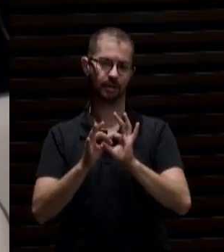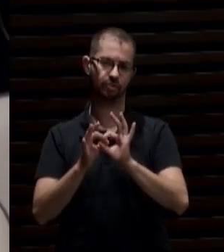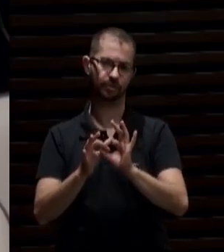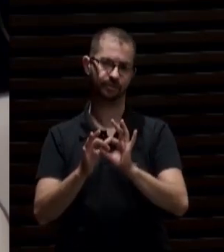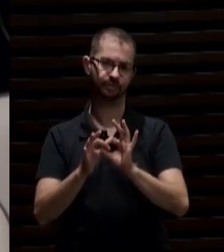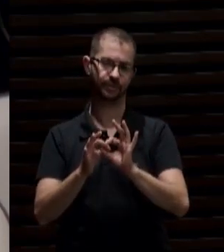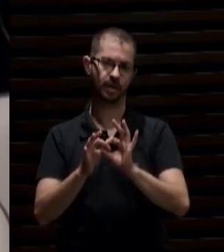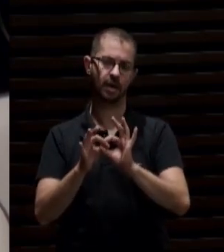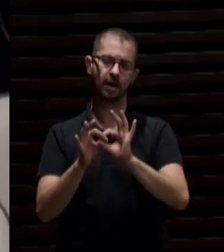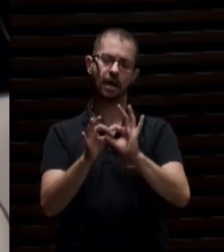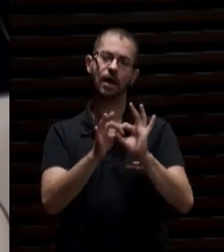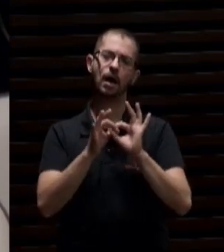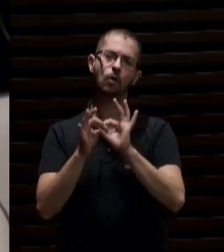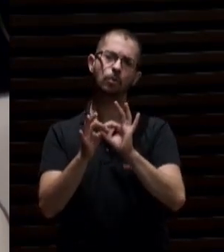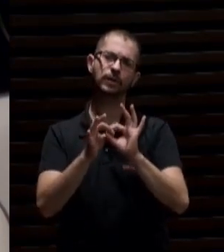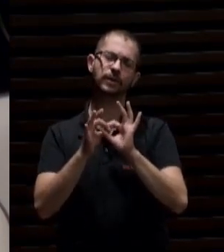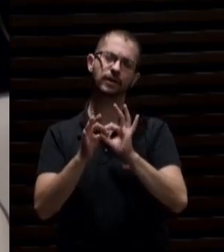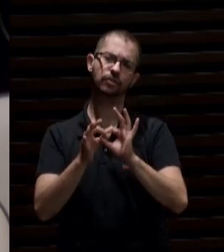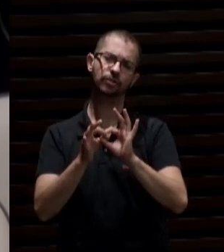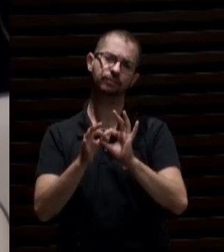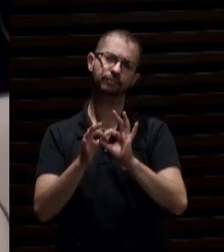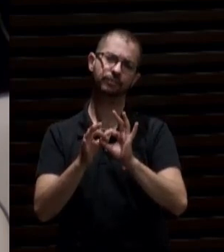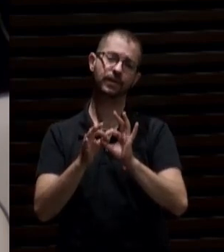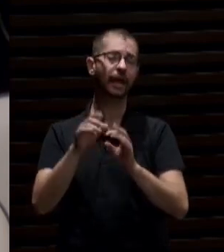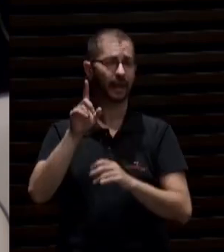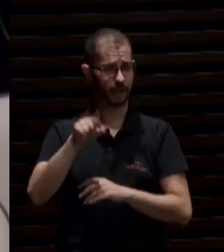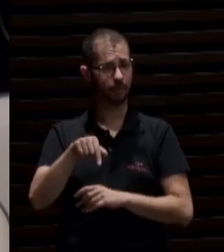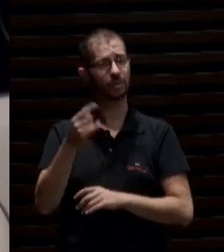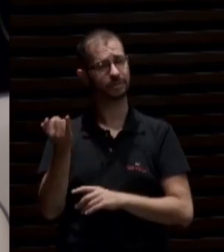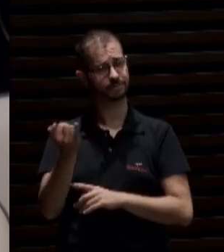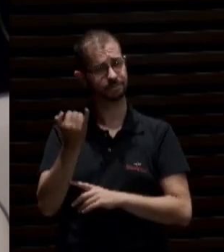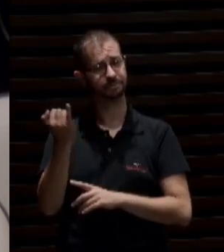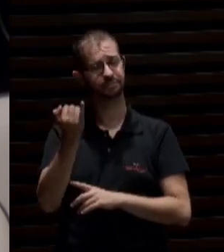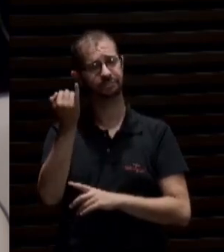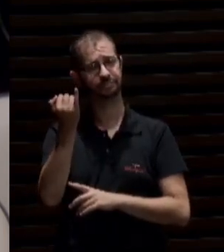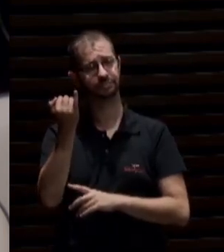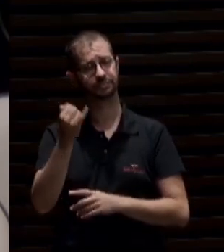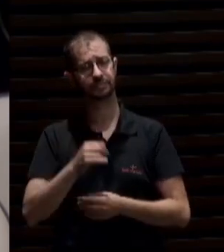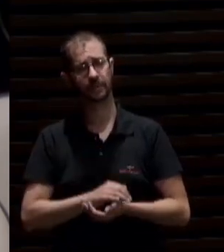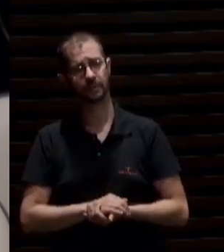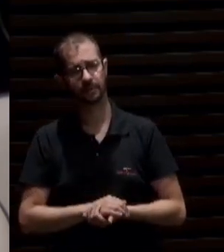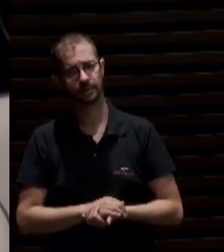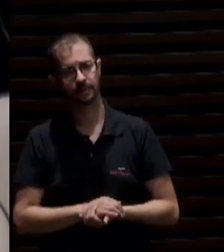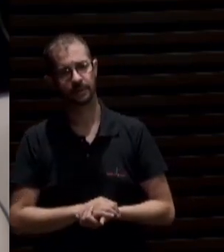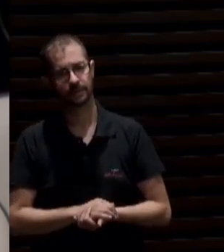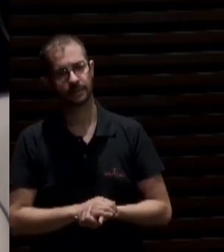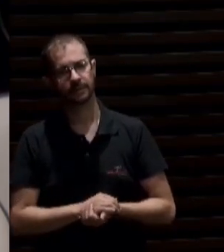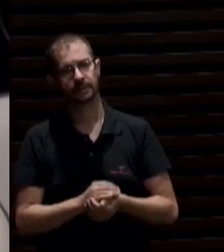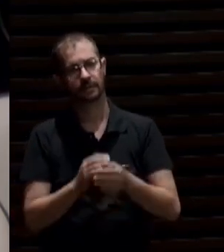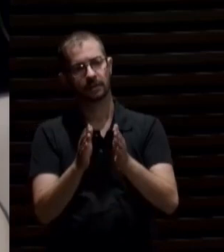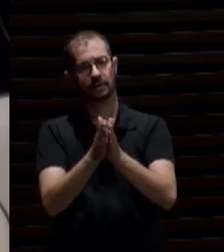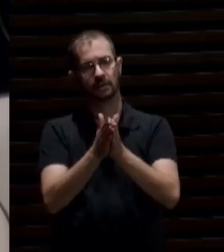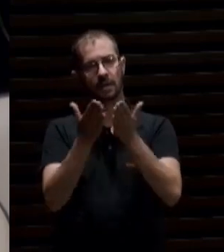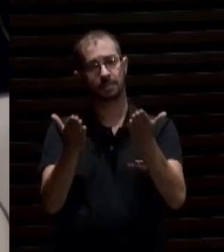A comunidade, meus irmãos, isso é muito interessante, mas a Bíblia fala que